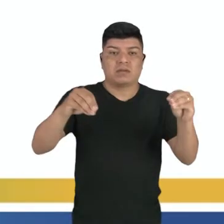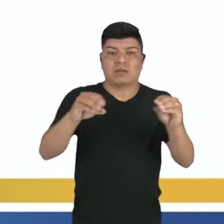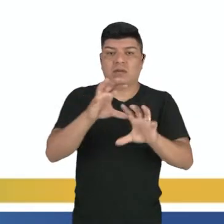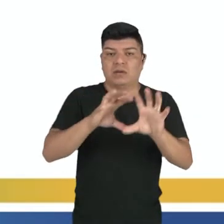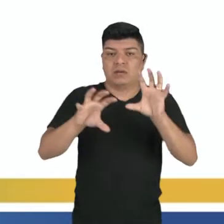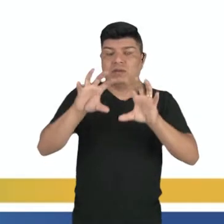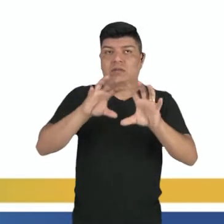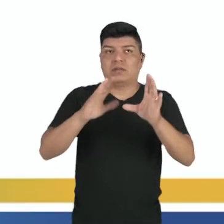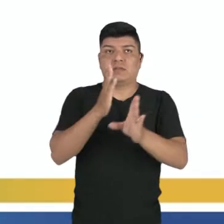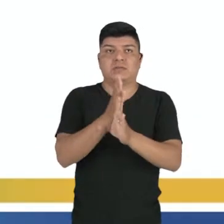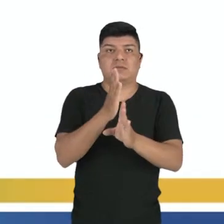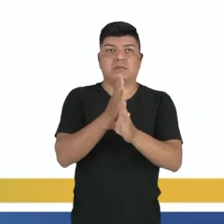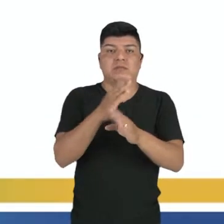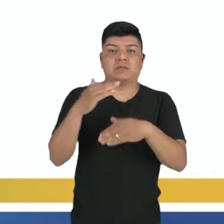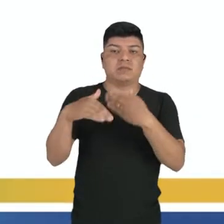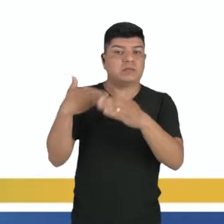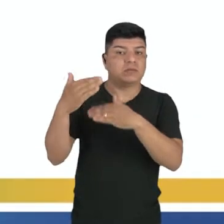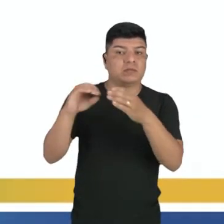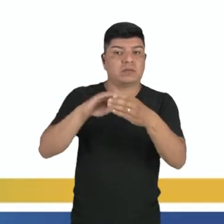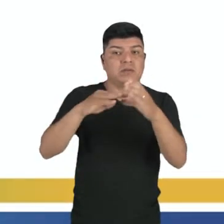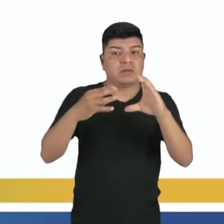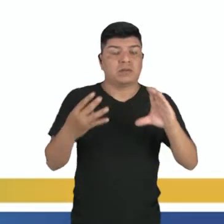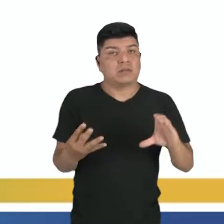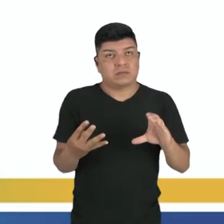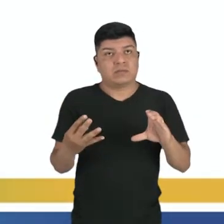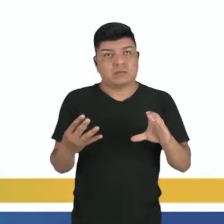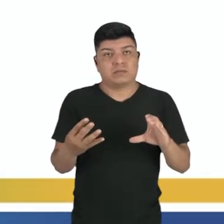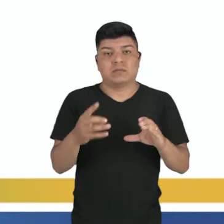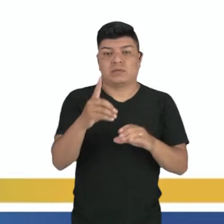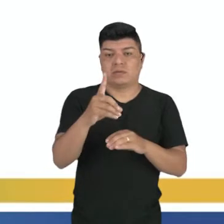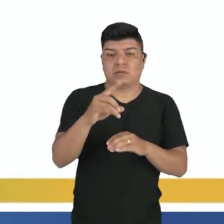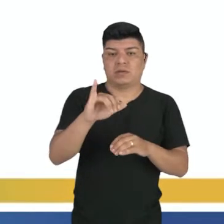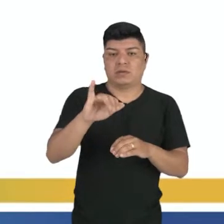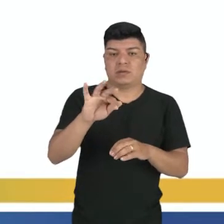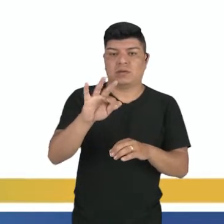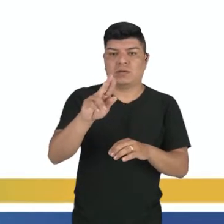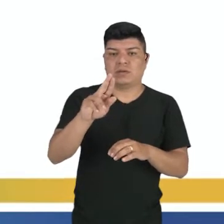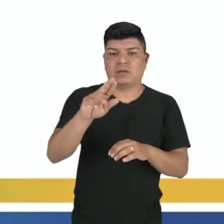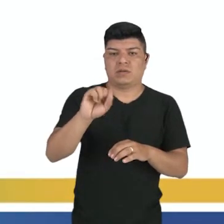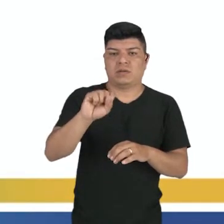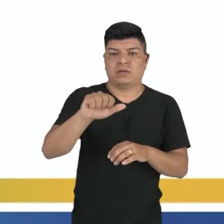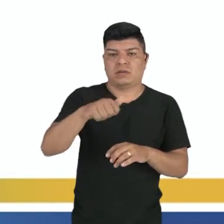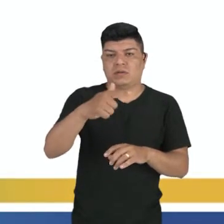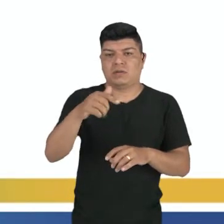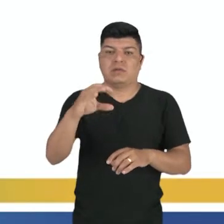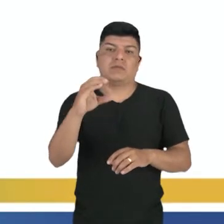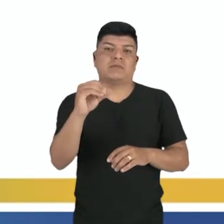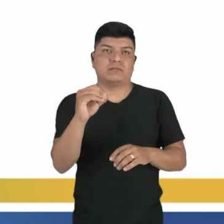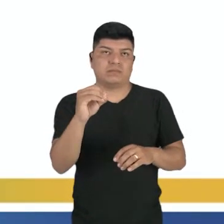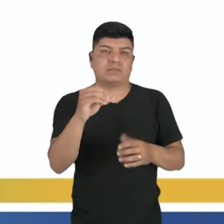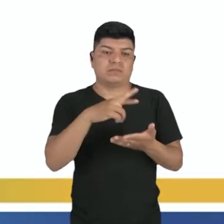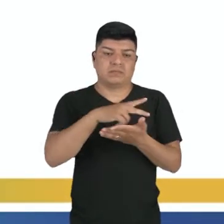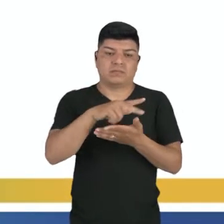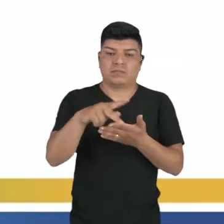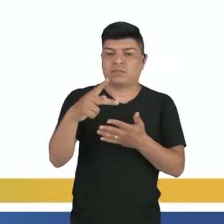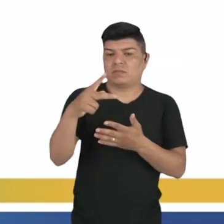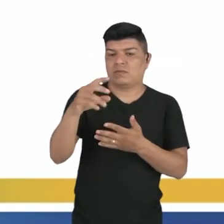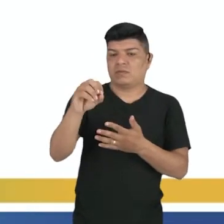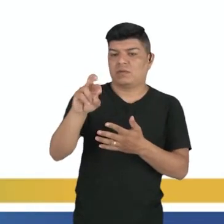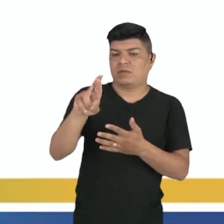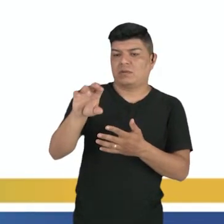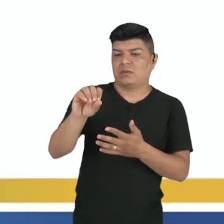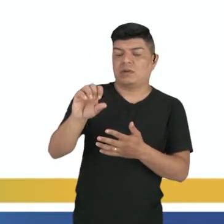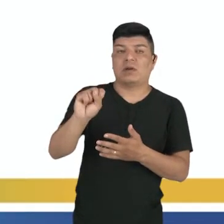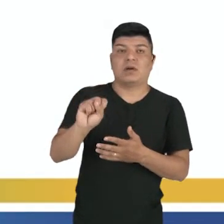gasosas, através de um processo caracterizado por difusão. A gente já viu que os poríferos são cheios de poros e que